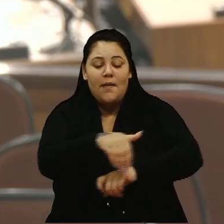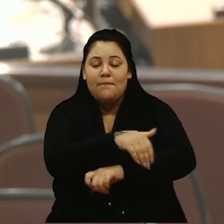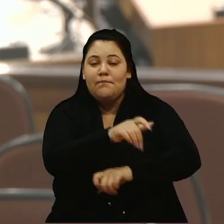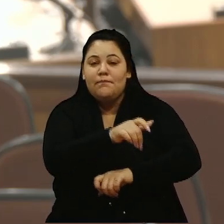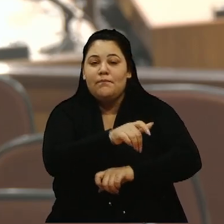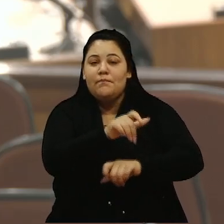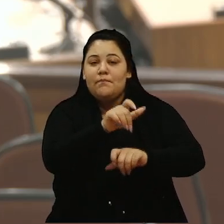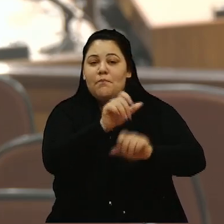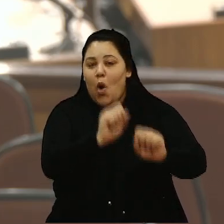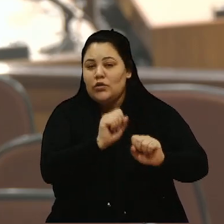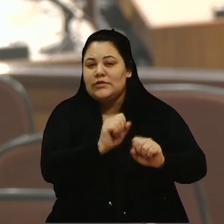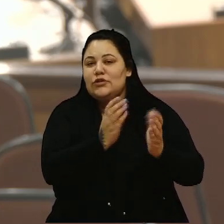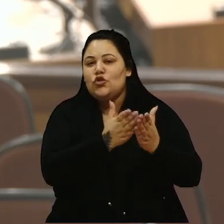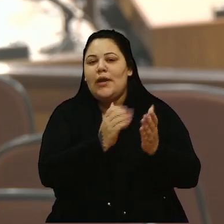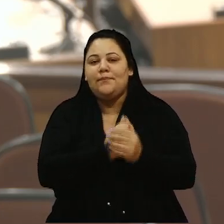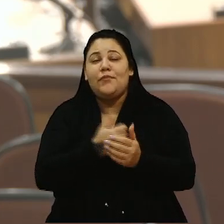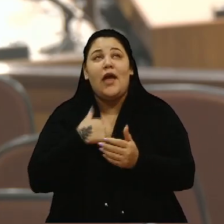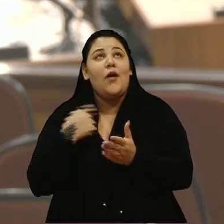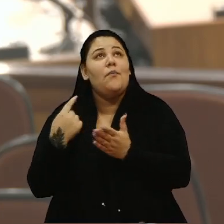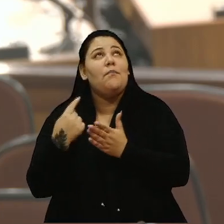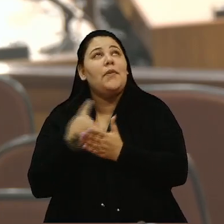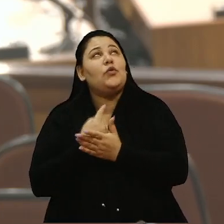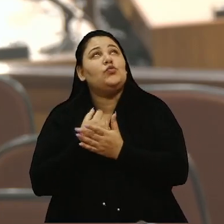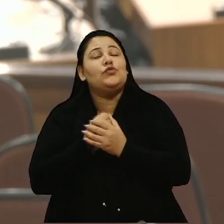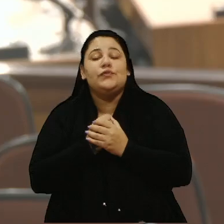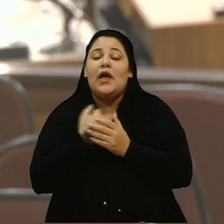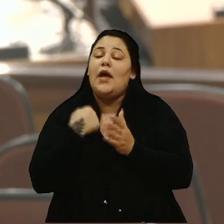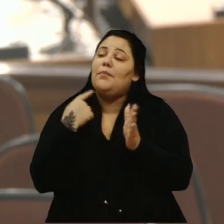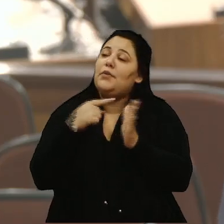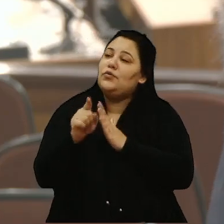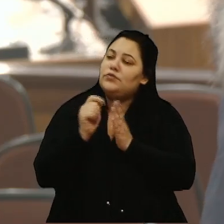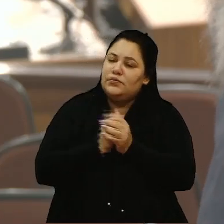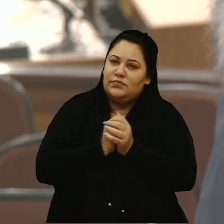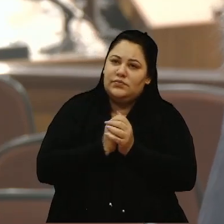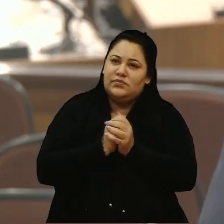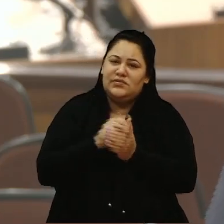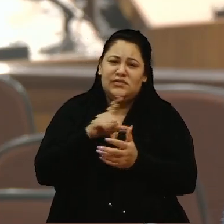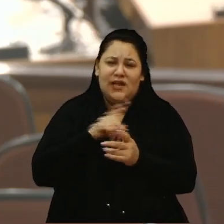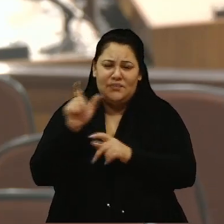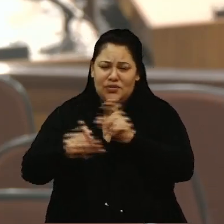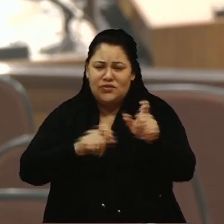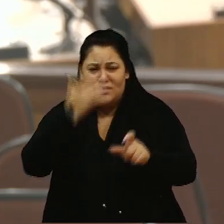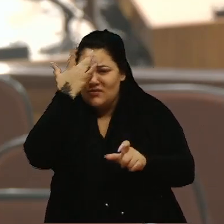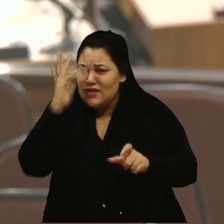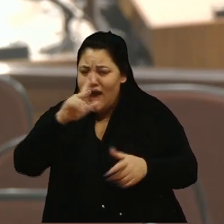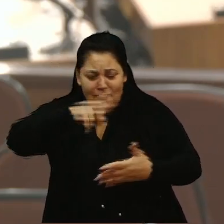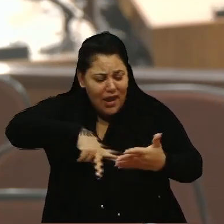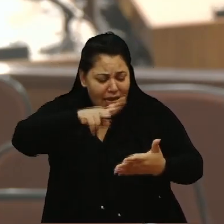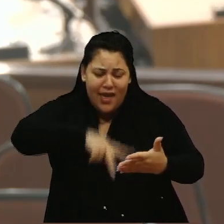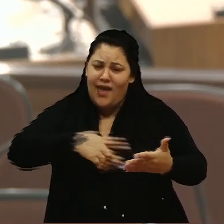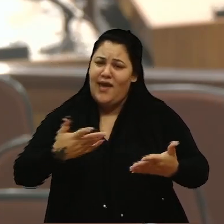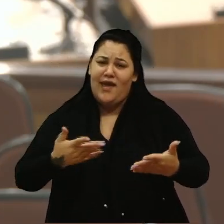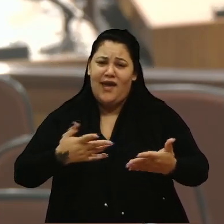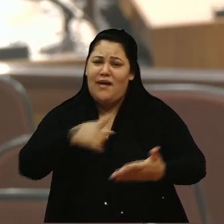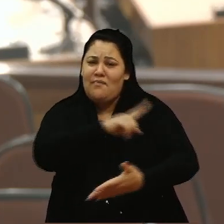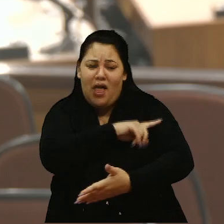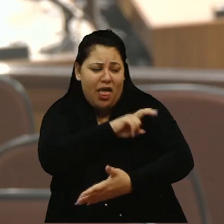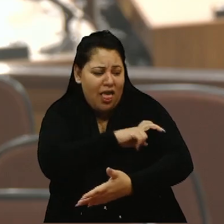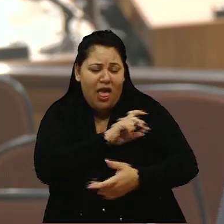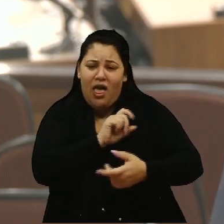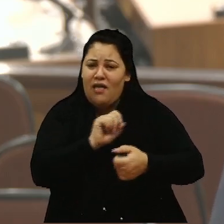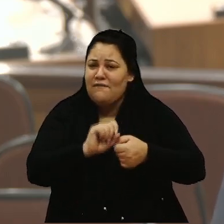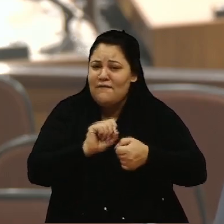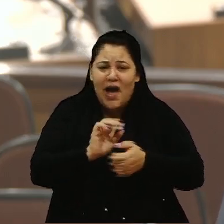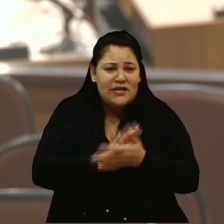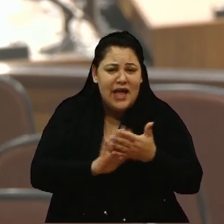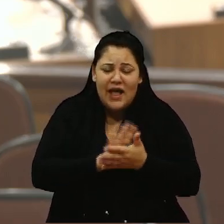lá. Aí eu pergunto, sempre se diz assim, tem que trabalhar. Tem gente que é analfabeto, tem gente que tem mal primeiro, segundo ano. Como que